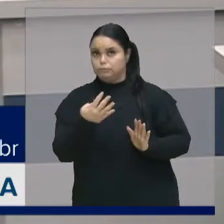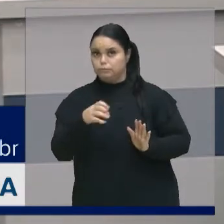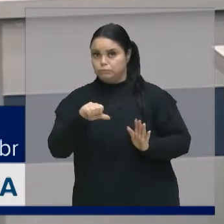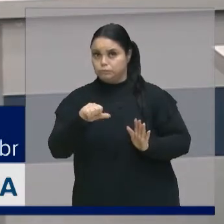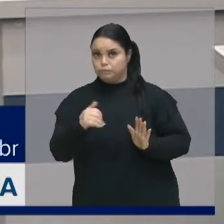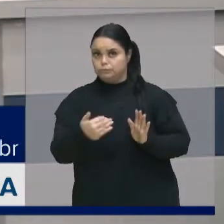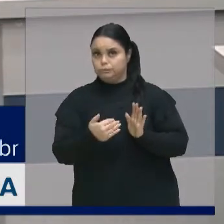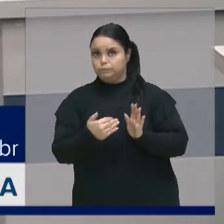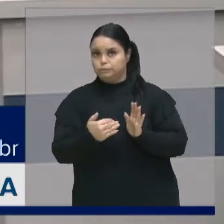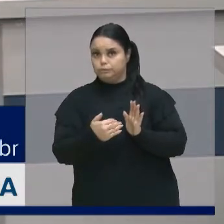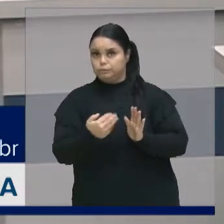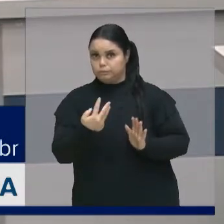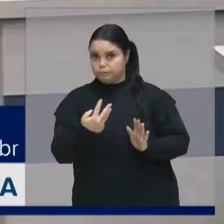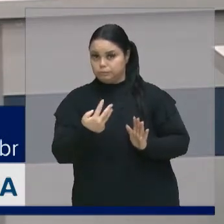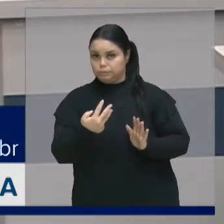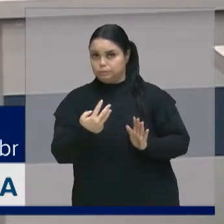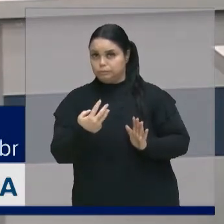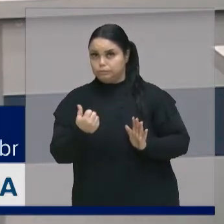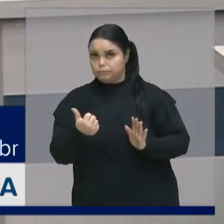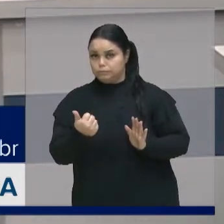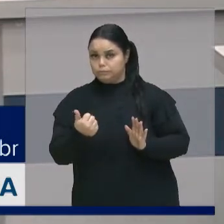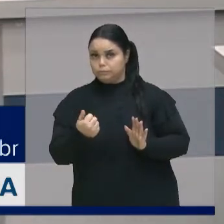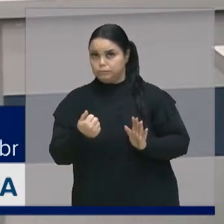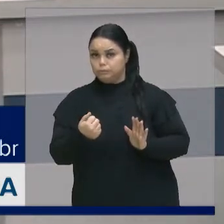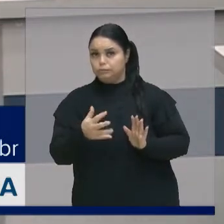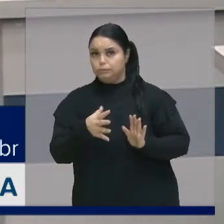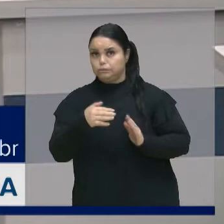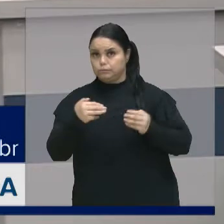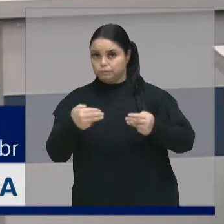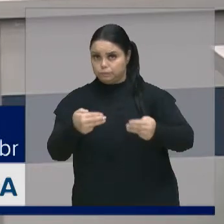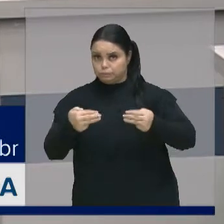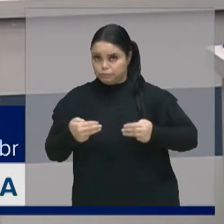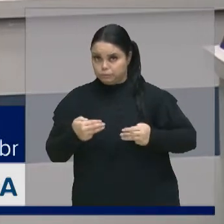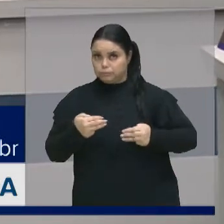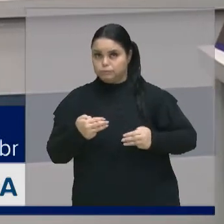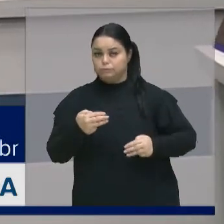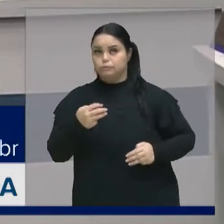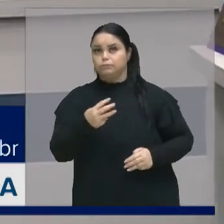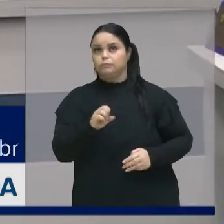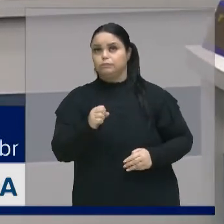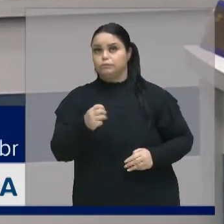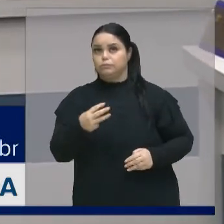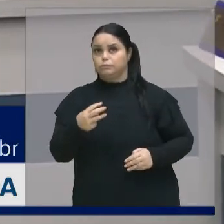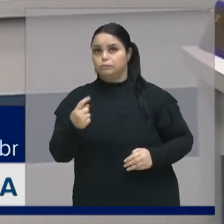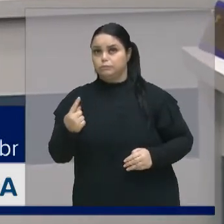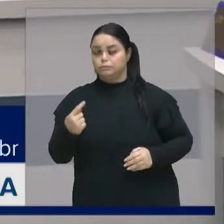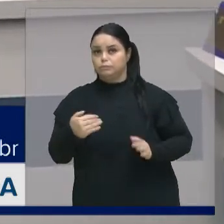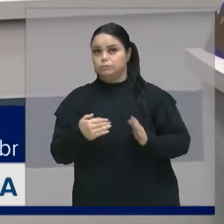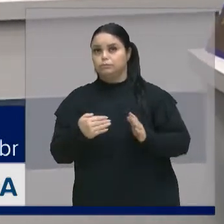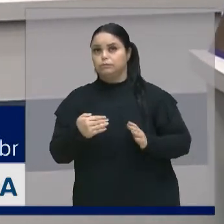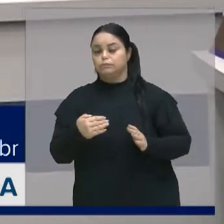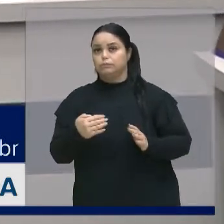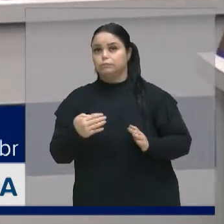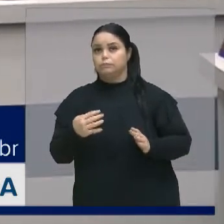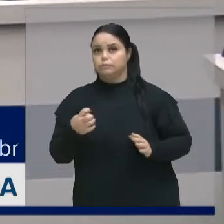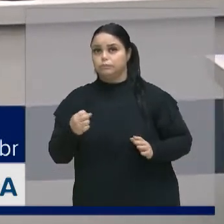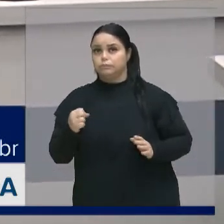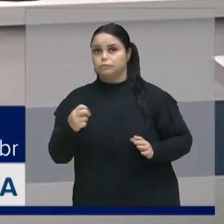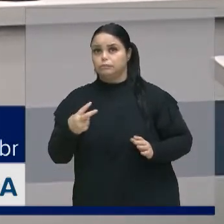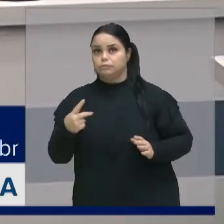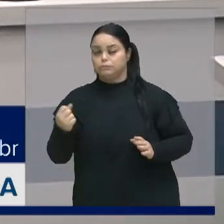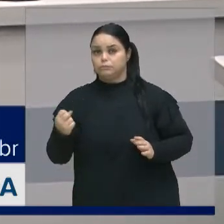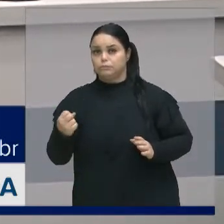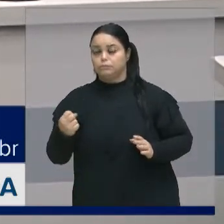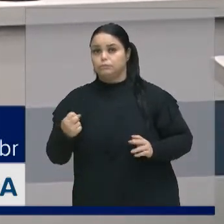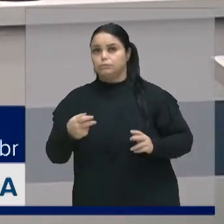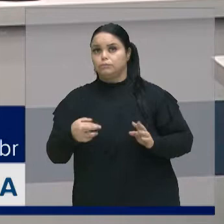4936, moções 231 a 245, requerimentos